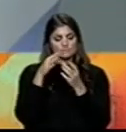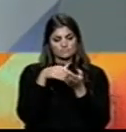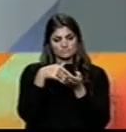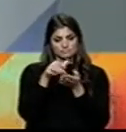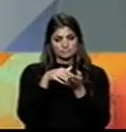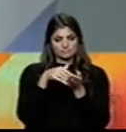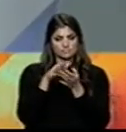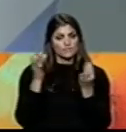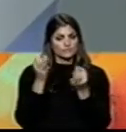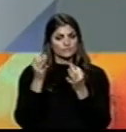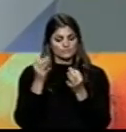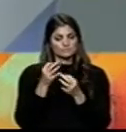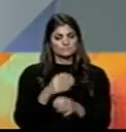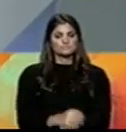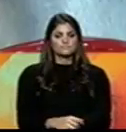Dissemos. Exatamente, para pincelar